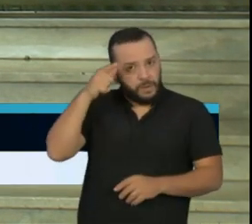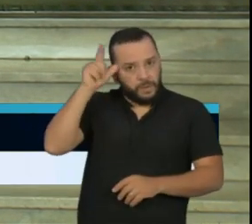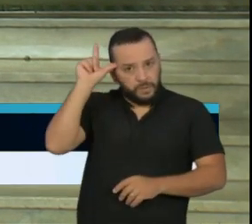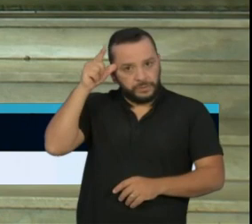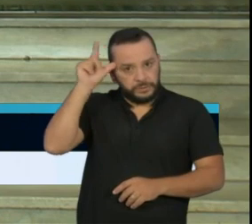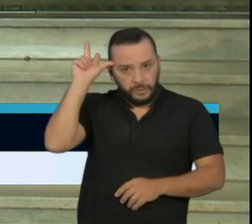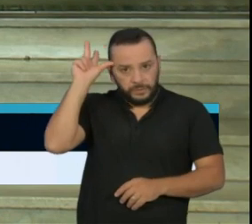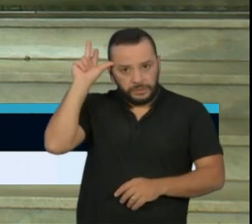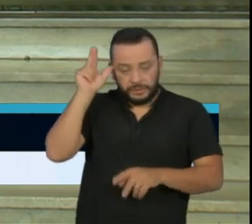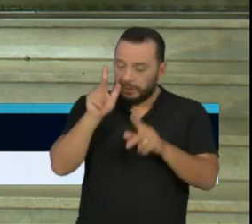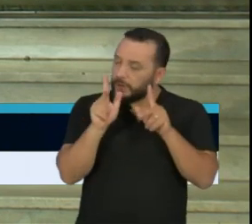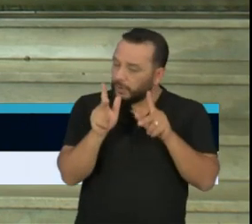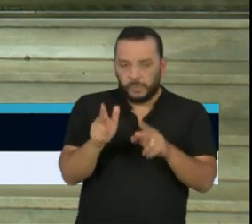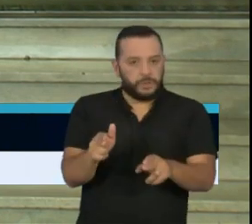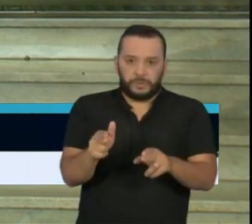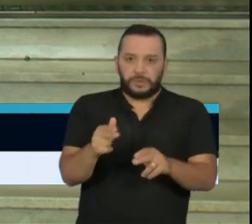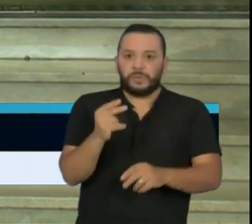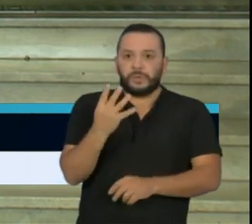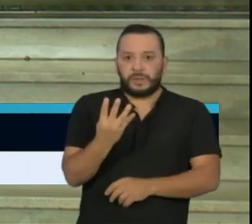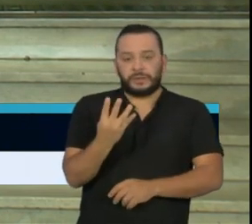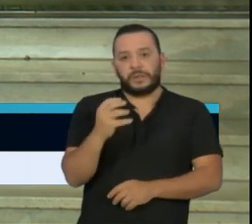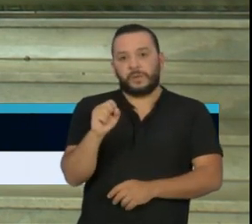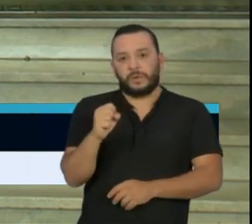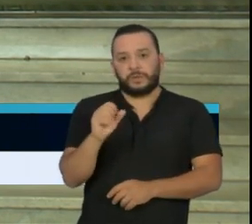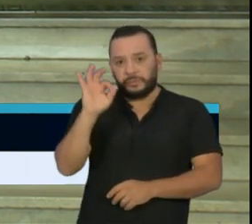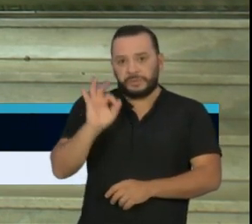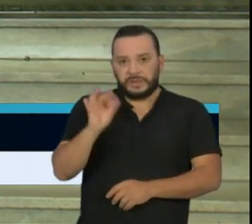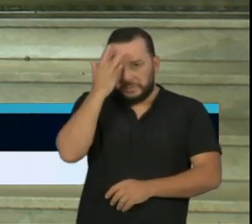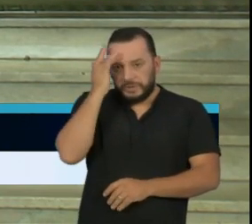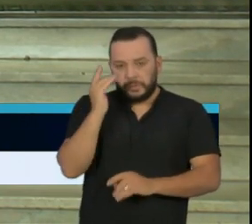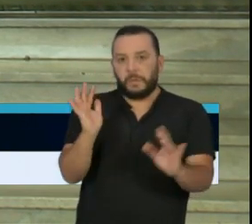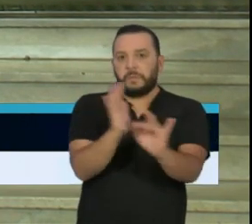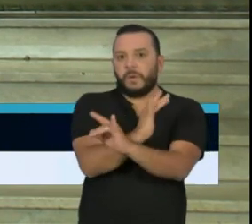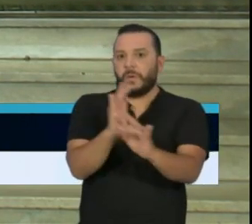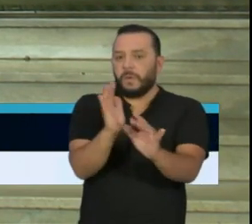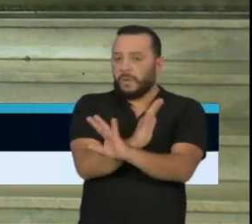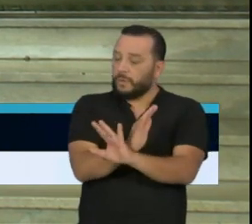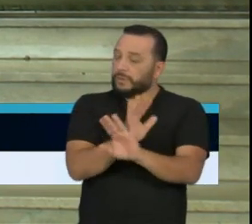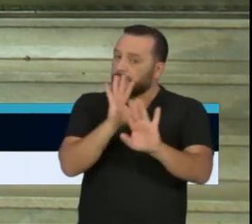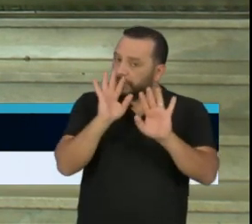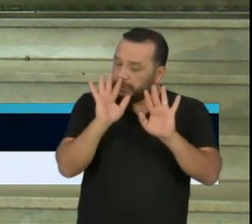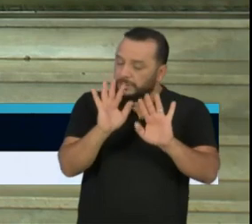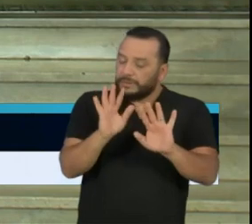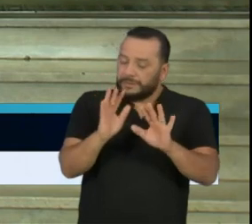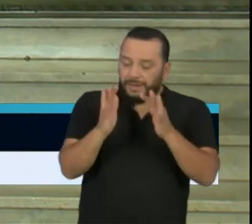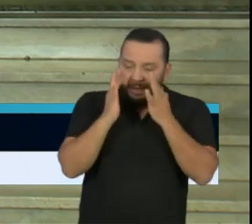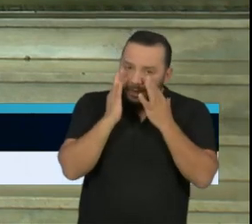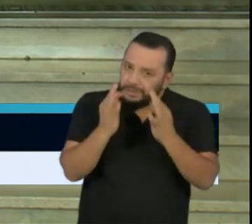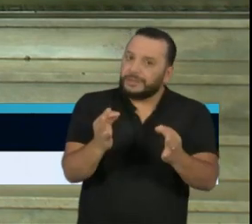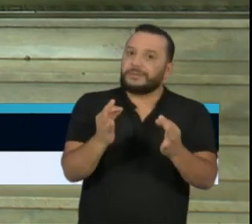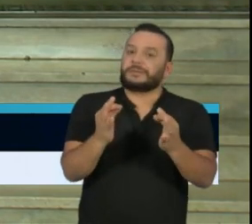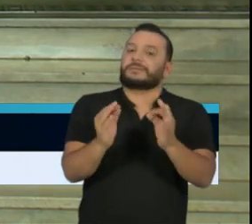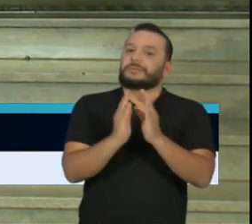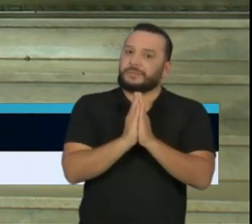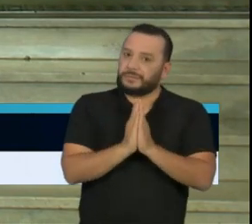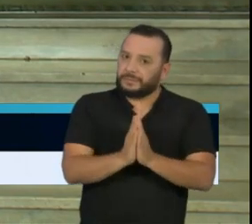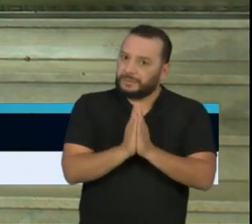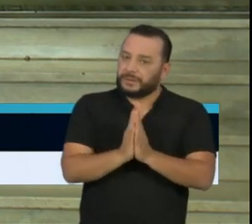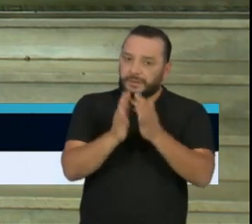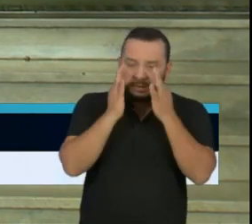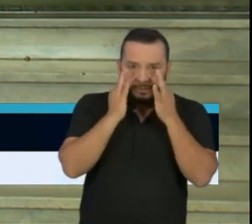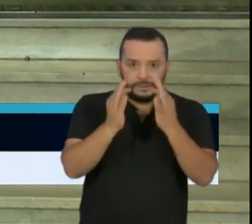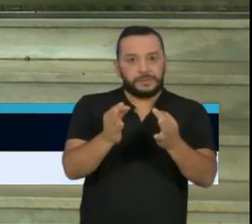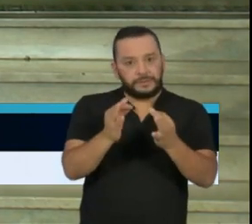dia 22. Portanto, sinal amarelo mais uma vez. E quero registrar aqui, com a